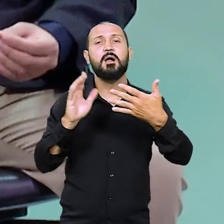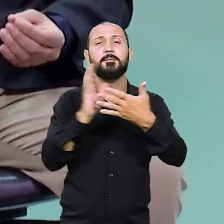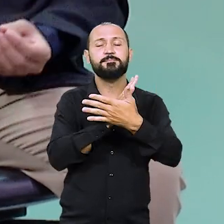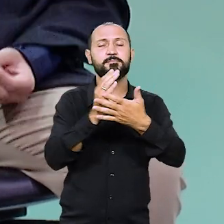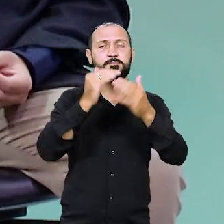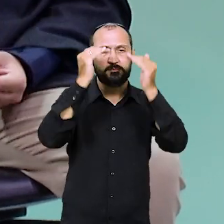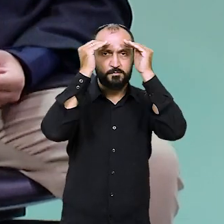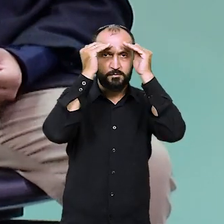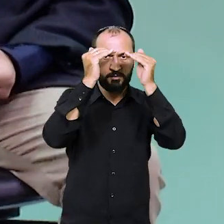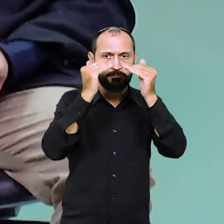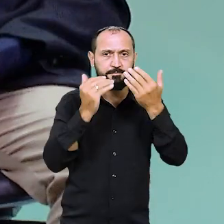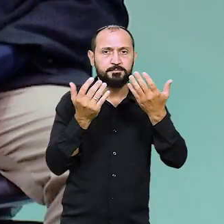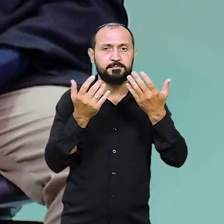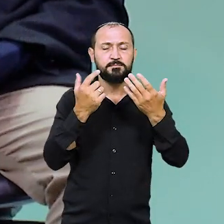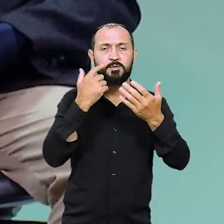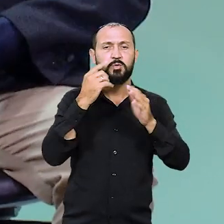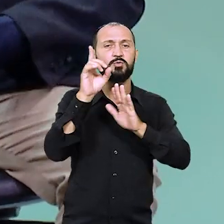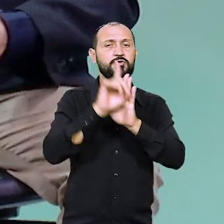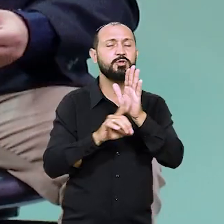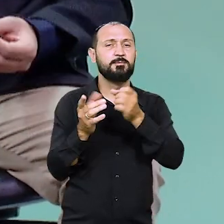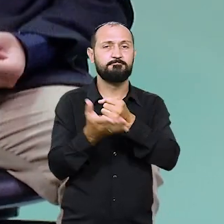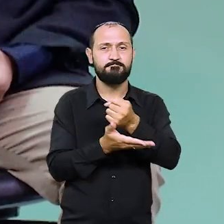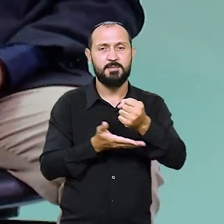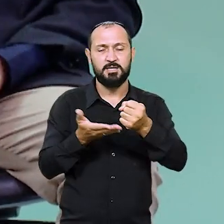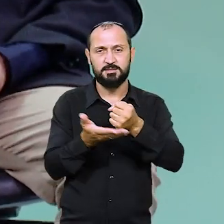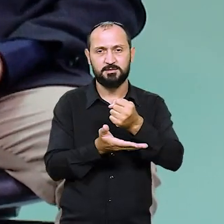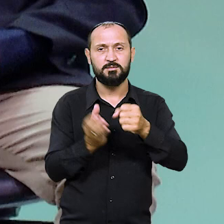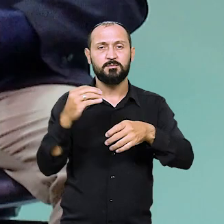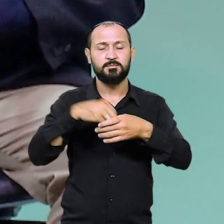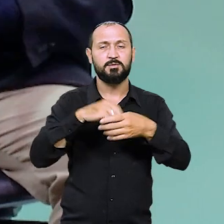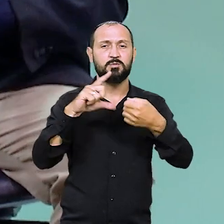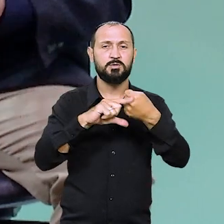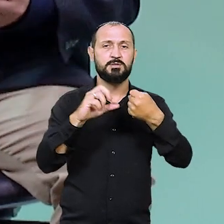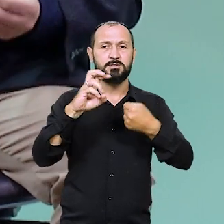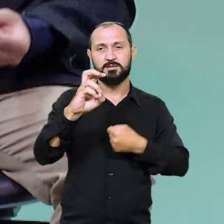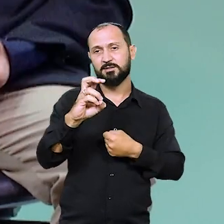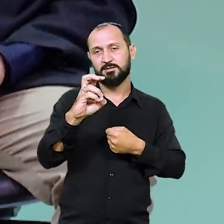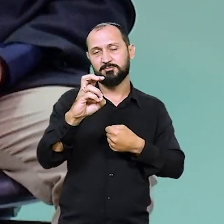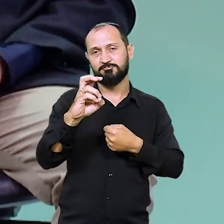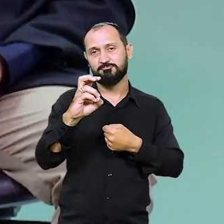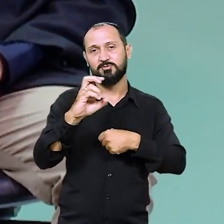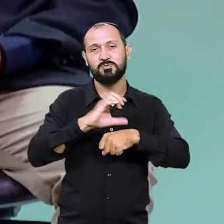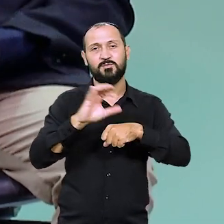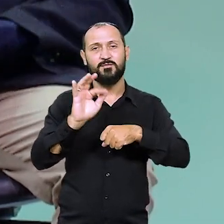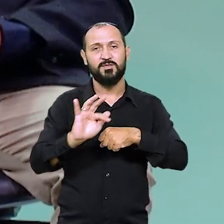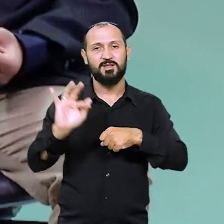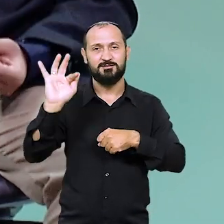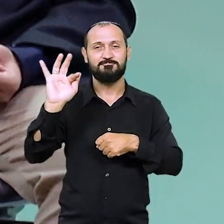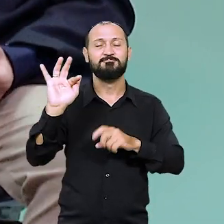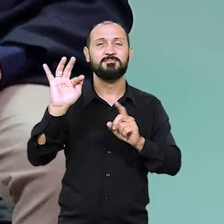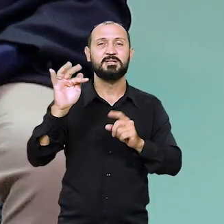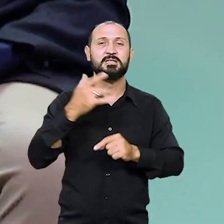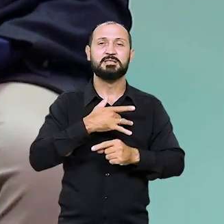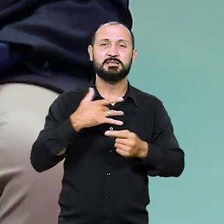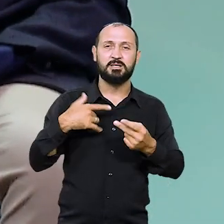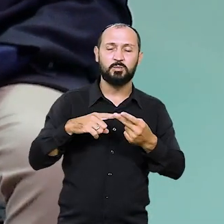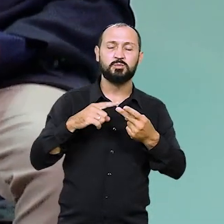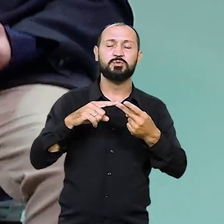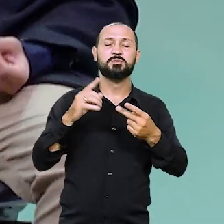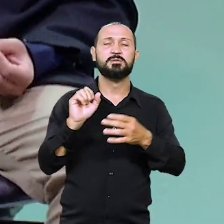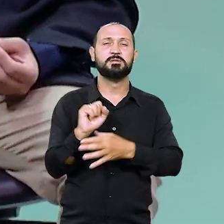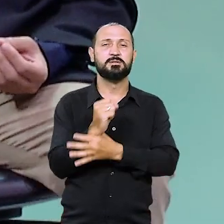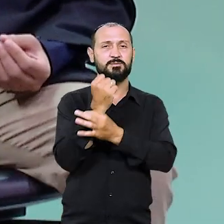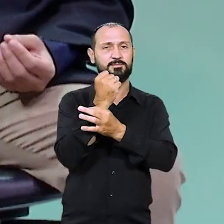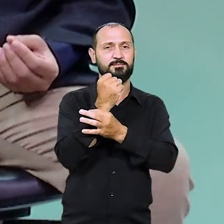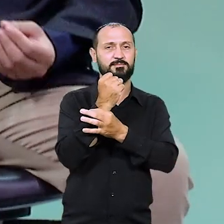que o próprio STF impôs esses limites na sua decisão, destacou isso, que as medidas devem seguir os direitos fundamentais previstos no